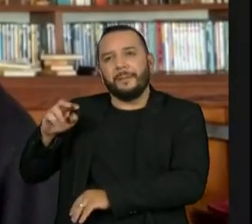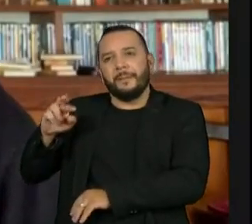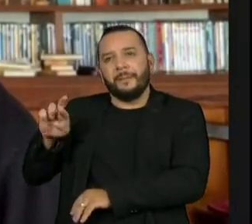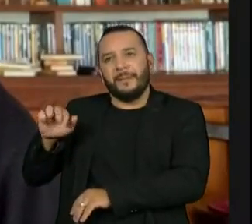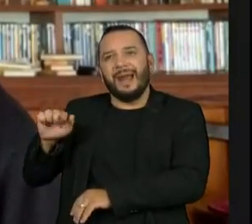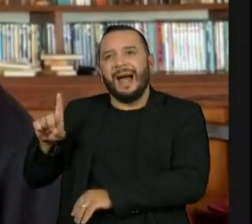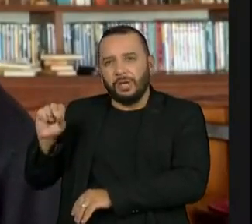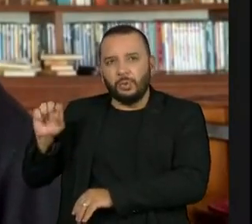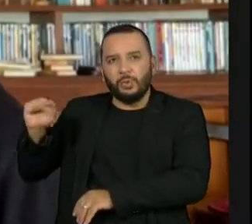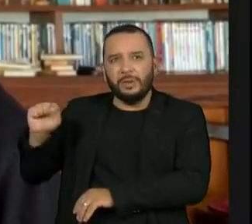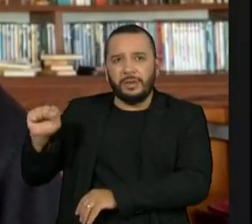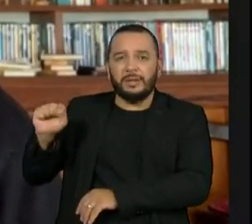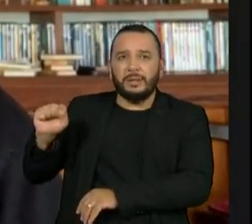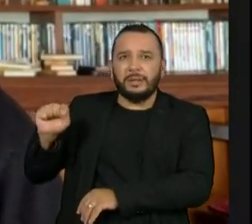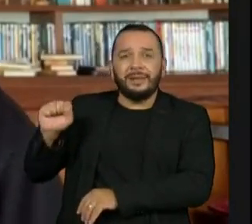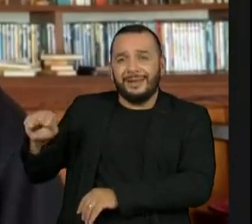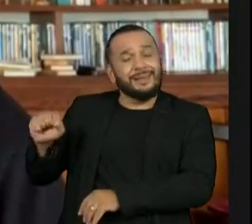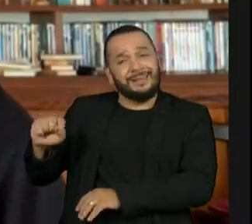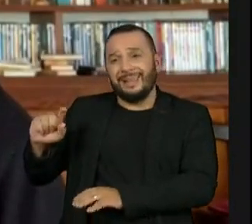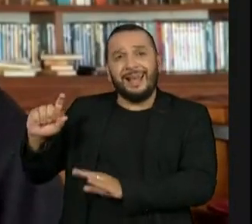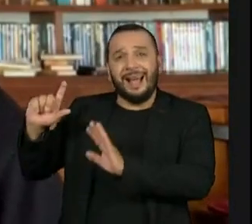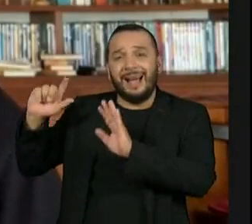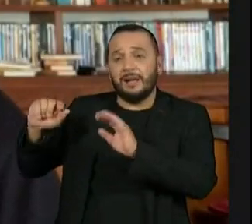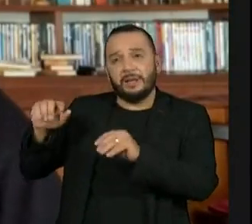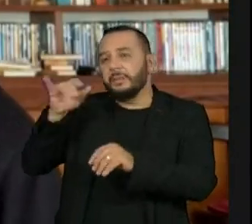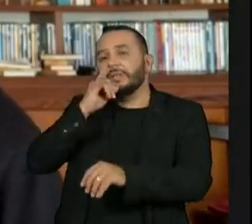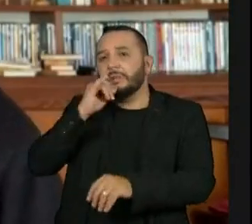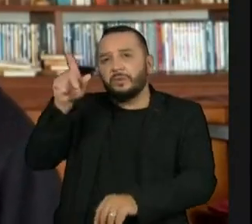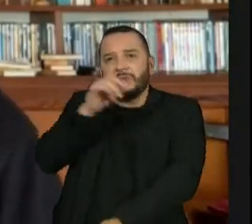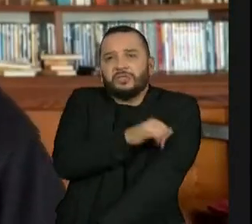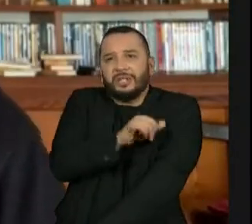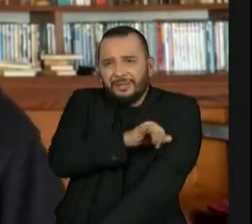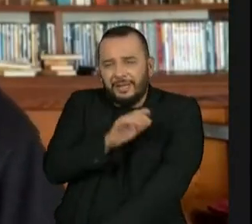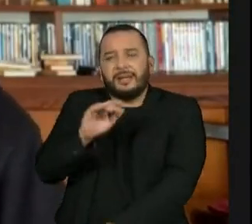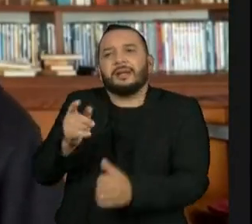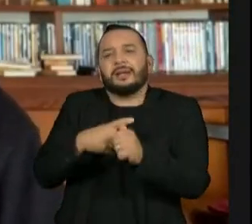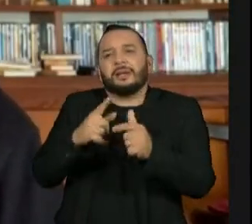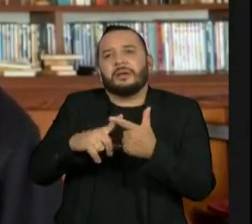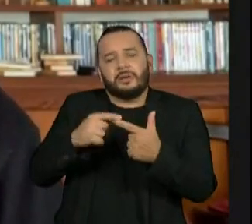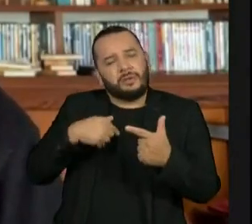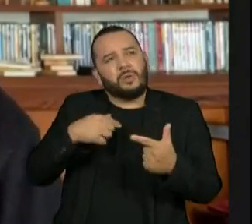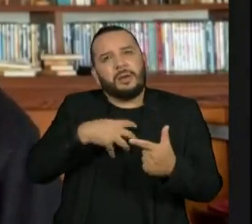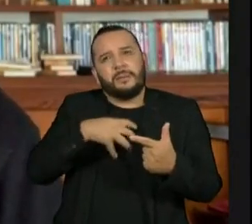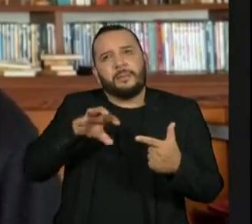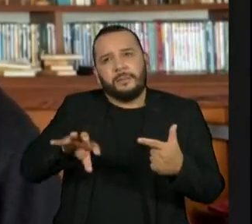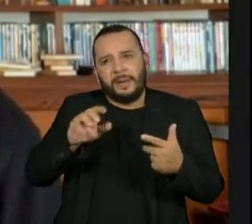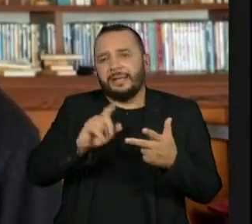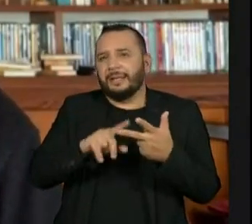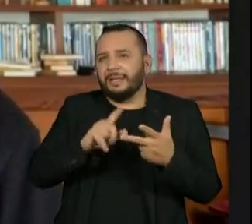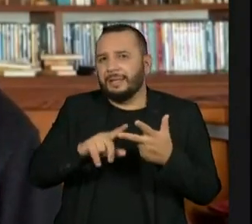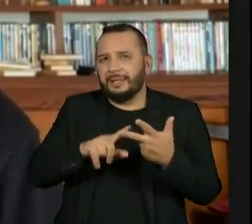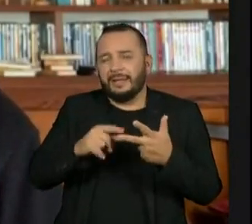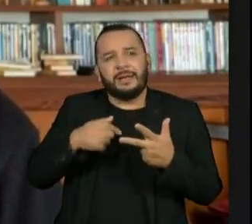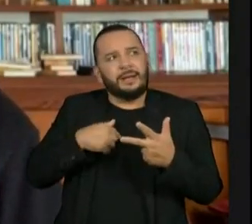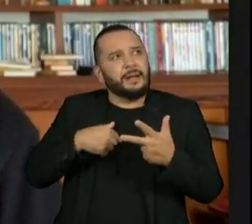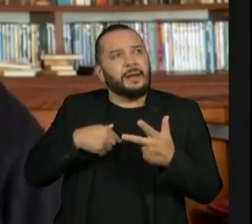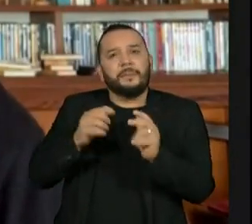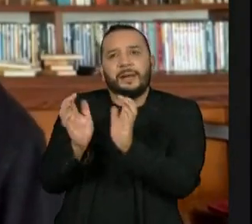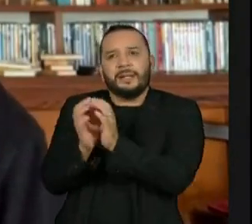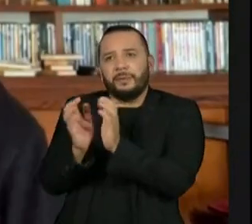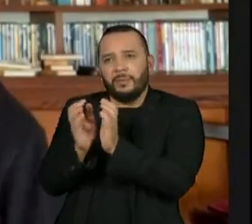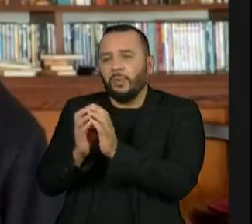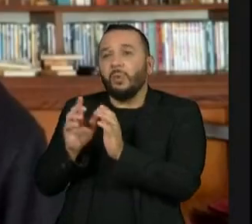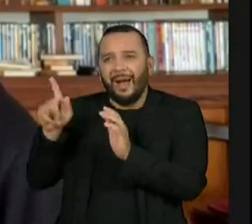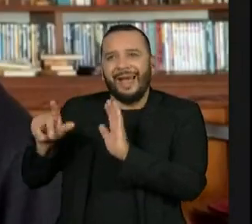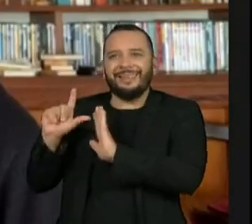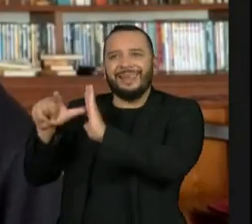os lugares mais atrasados do Brasil, como Rio de Janeiro, como a Bahia, como Pernambuco, são lugares onde havia mais população negra. Né? Então,